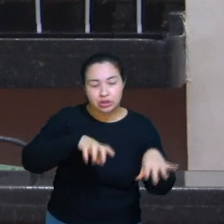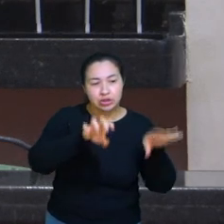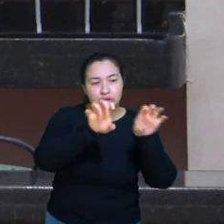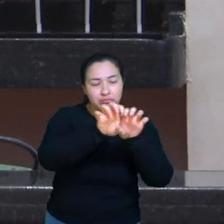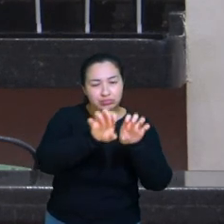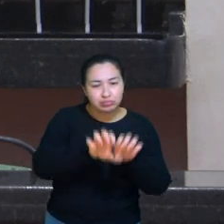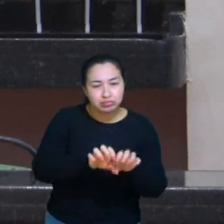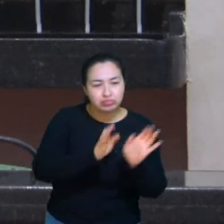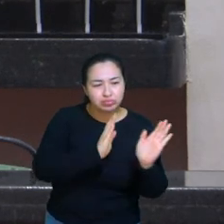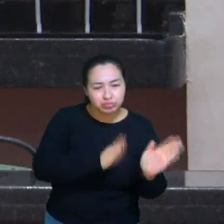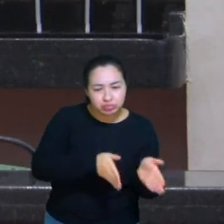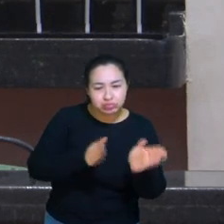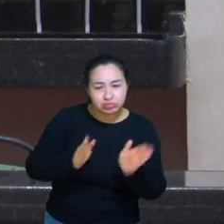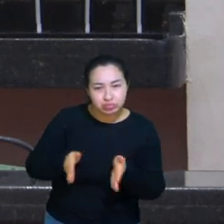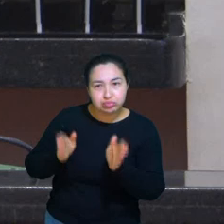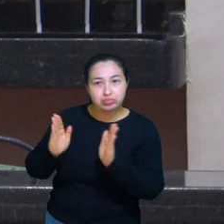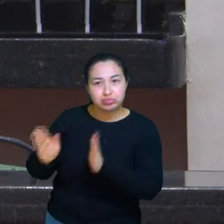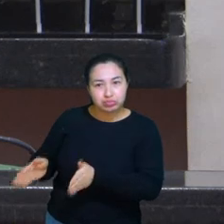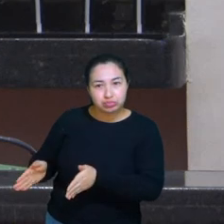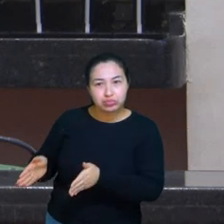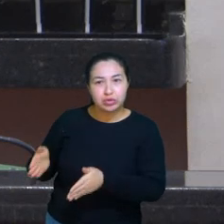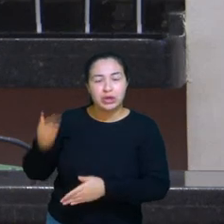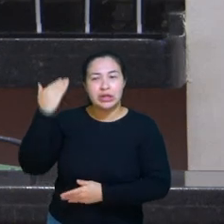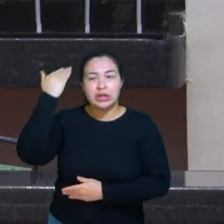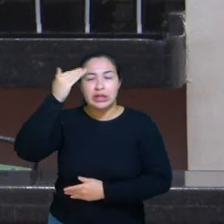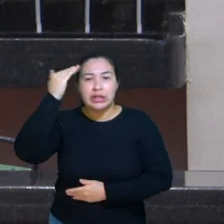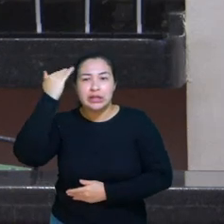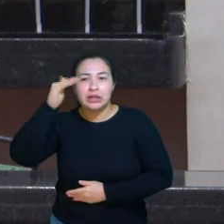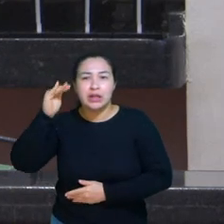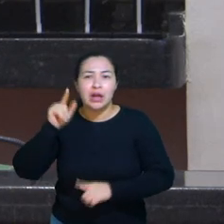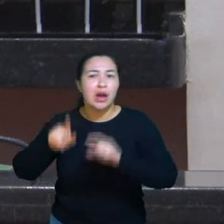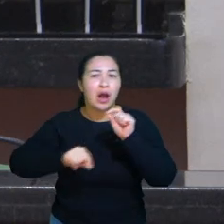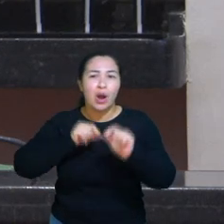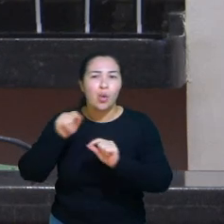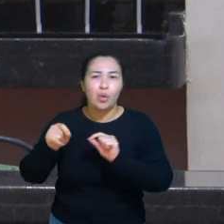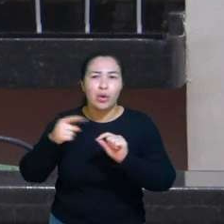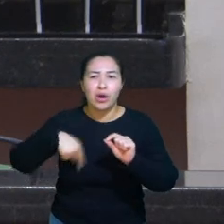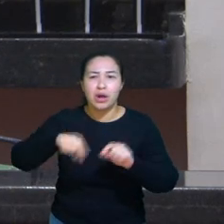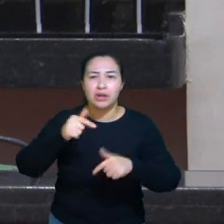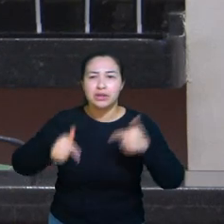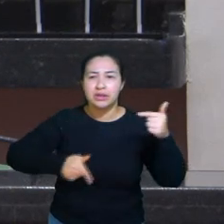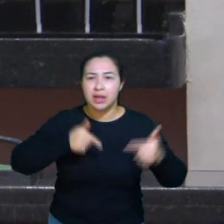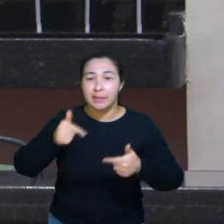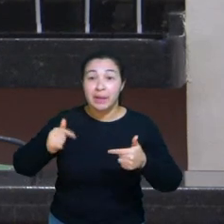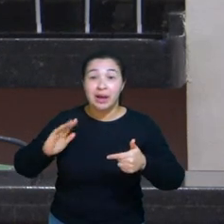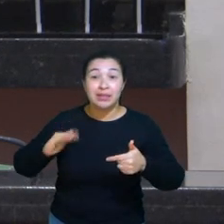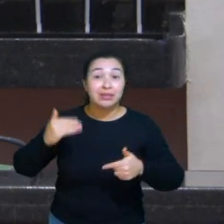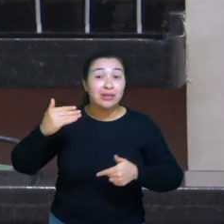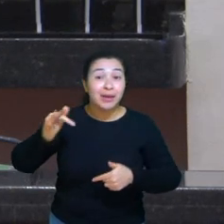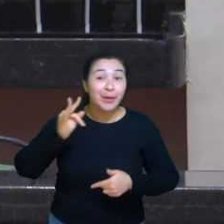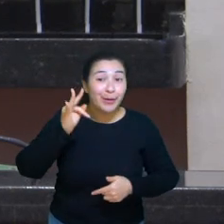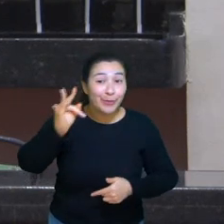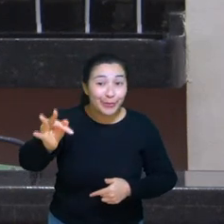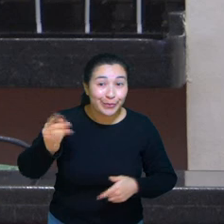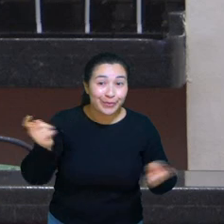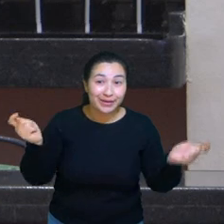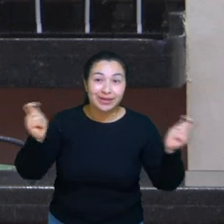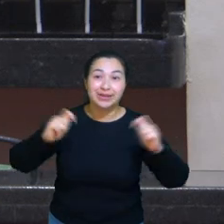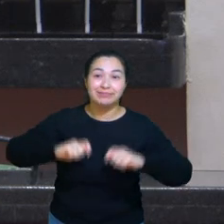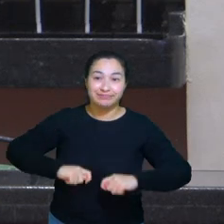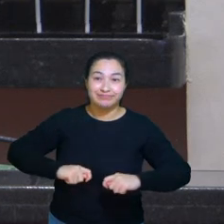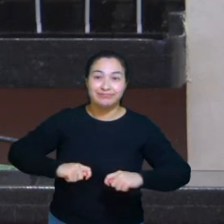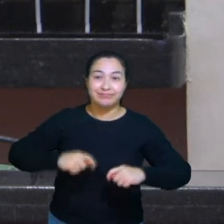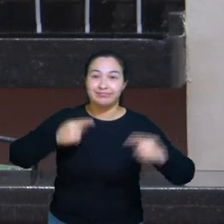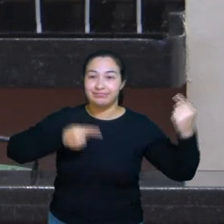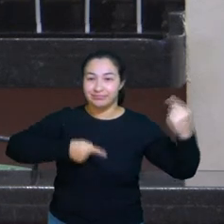a nossa primeiro precisamos ter o entendimento o que que nós vamos trabalhar para depois levar isso essa